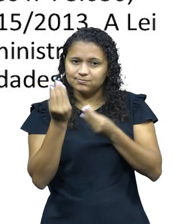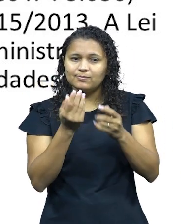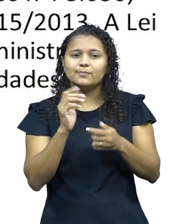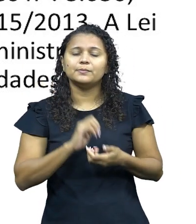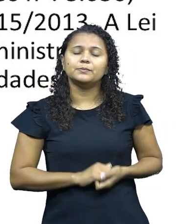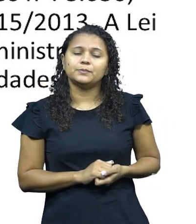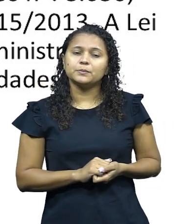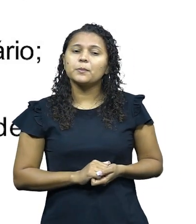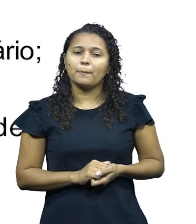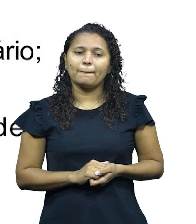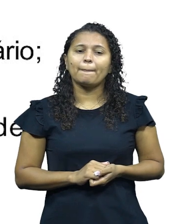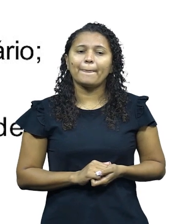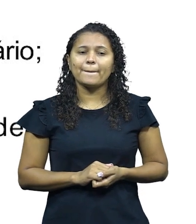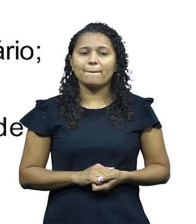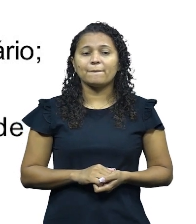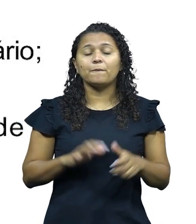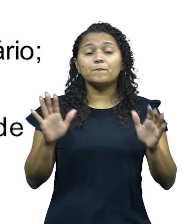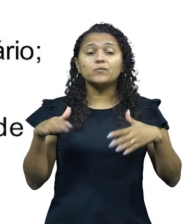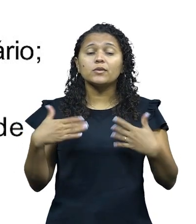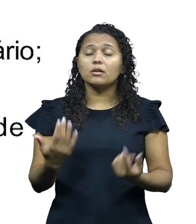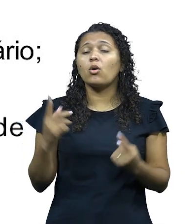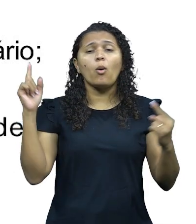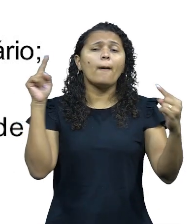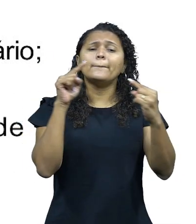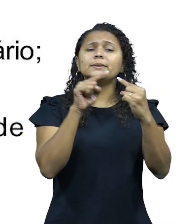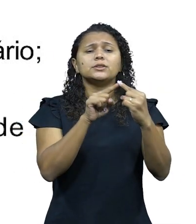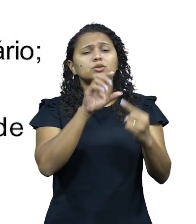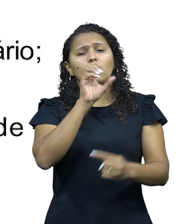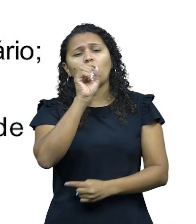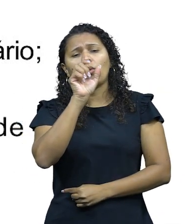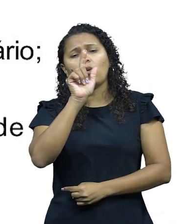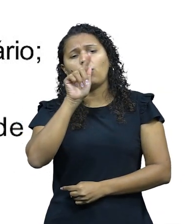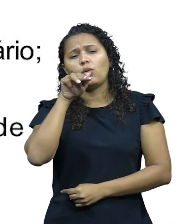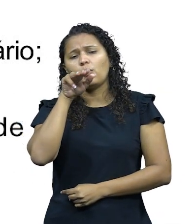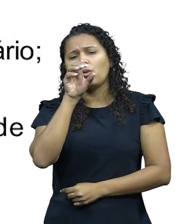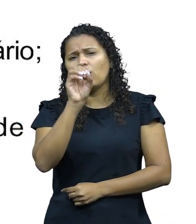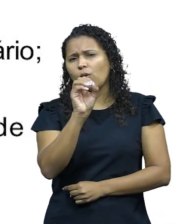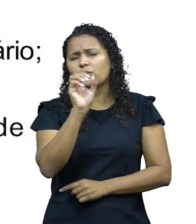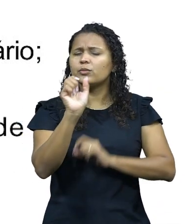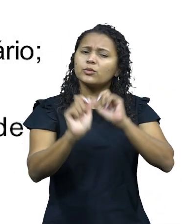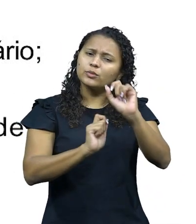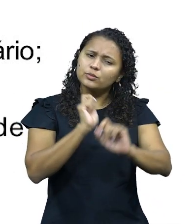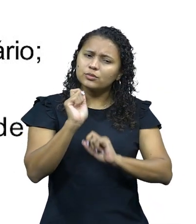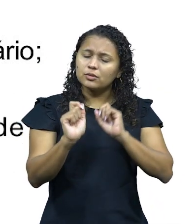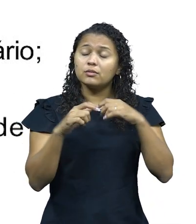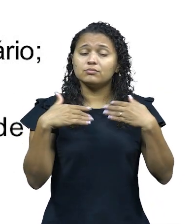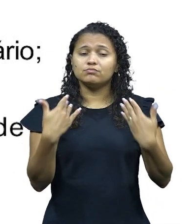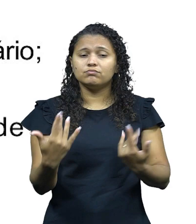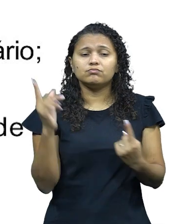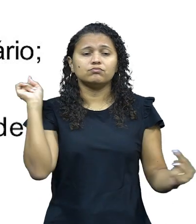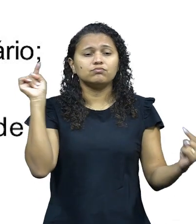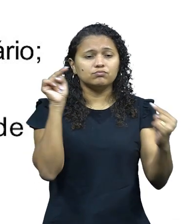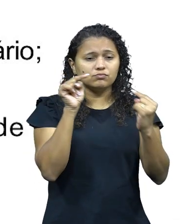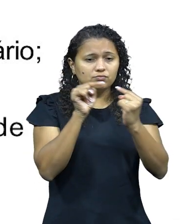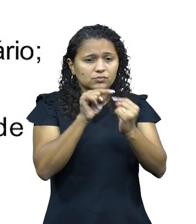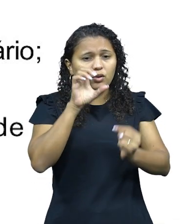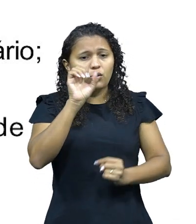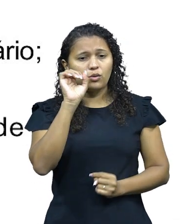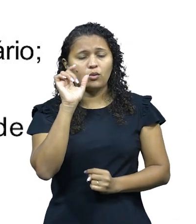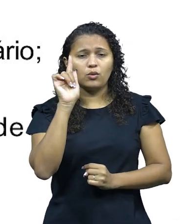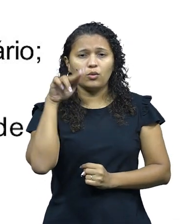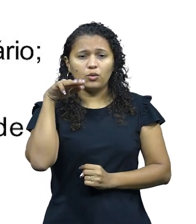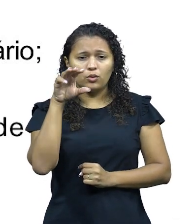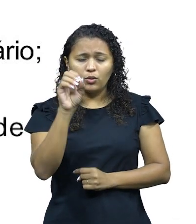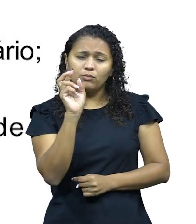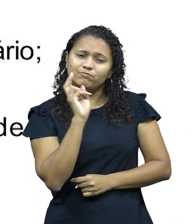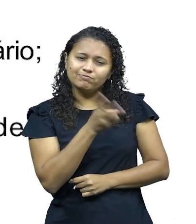esse fornecimento, né? E qual é a finalidade do órgão? Bom, a finalidade do órgão é manter